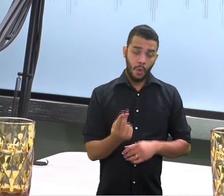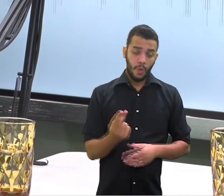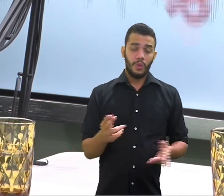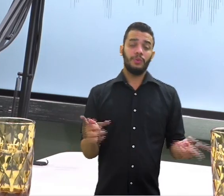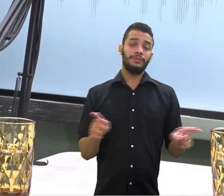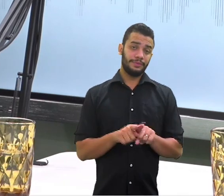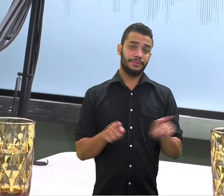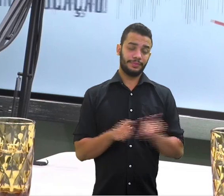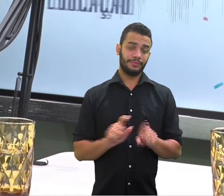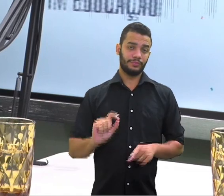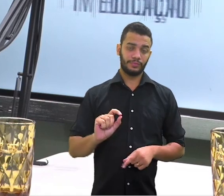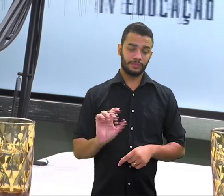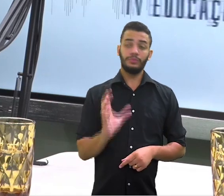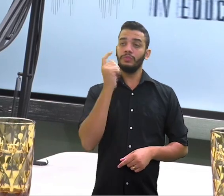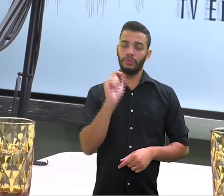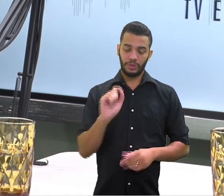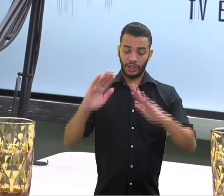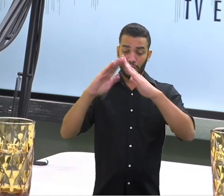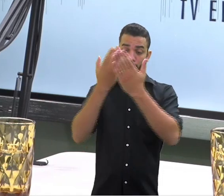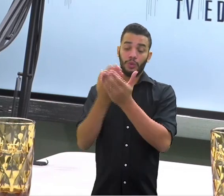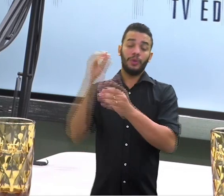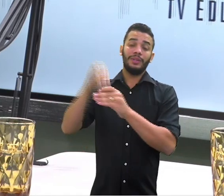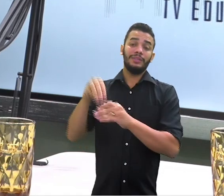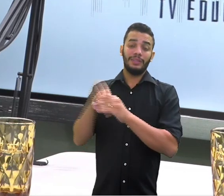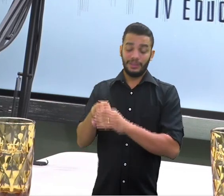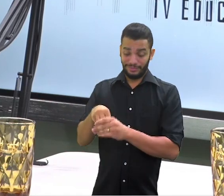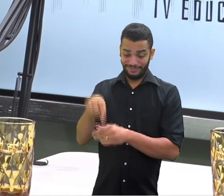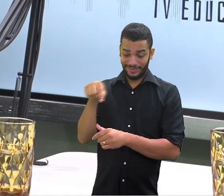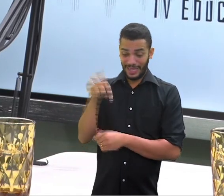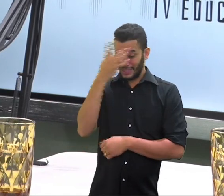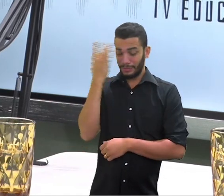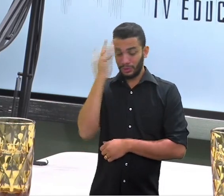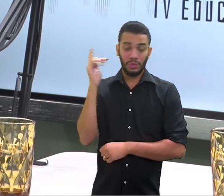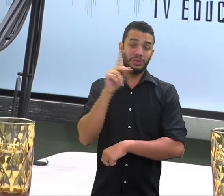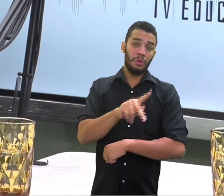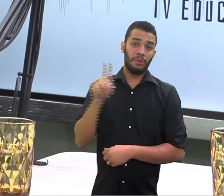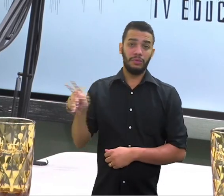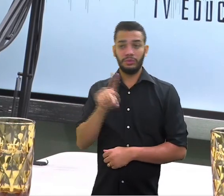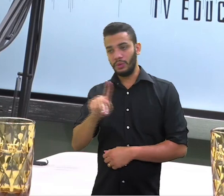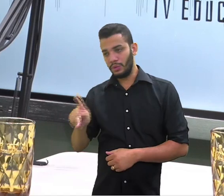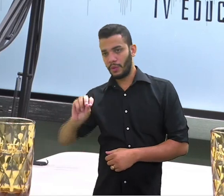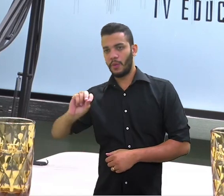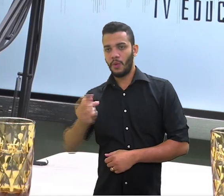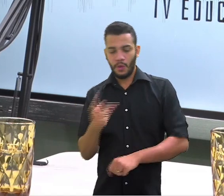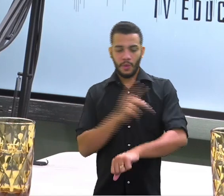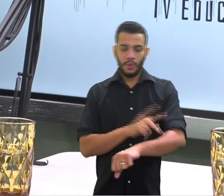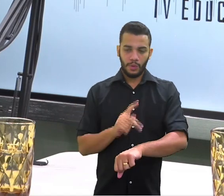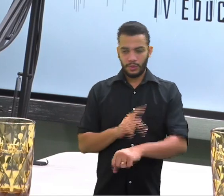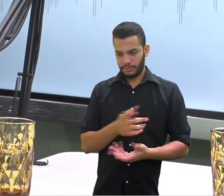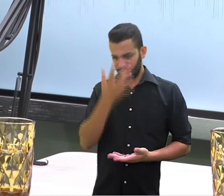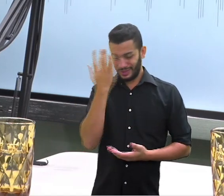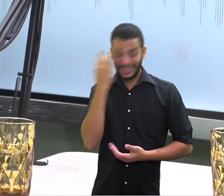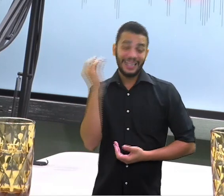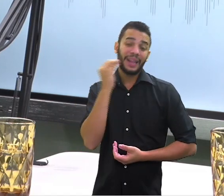de sempre educar e não punir, mas infelizmente por não dar alguma sanção que o aluno merece, ele se sente,